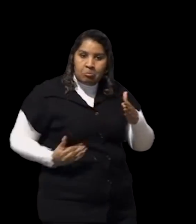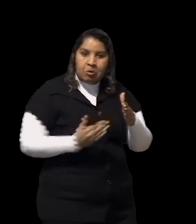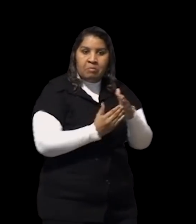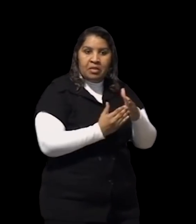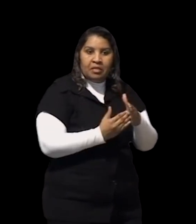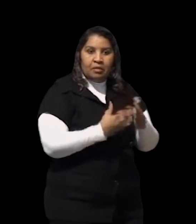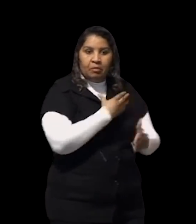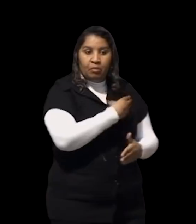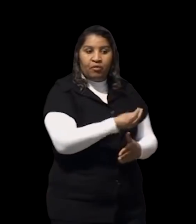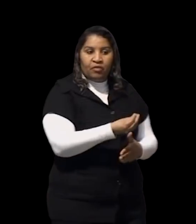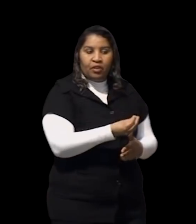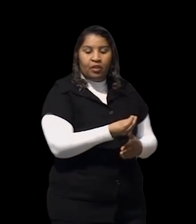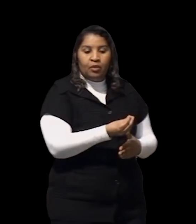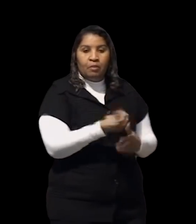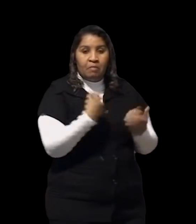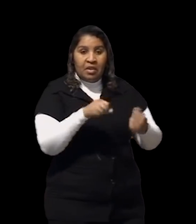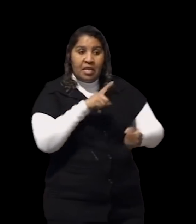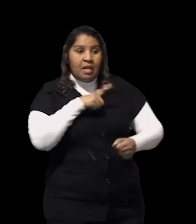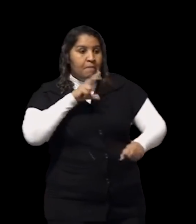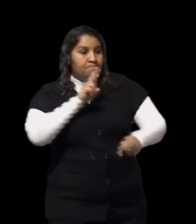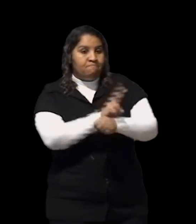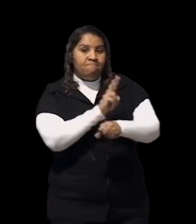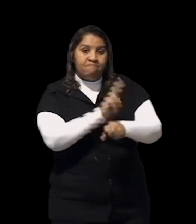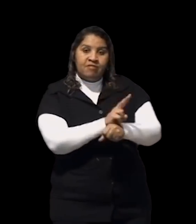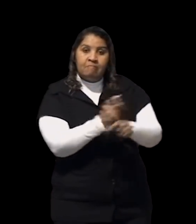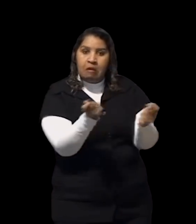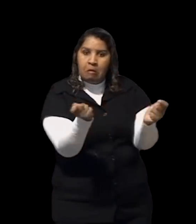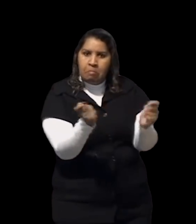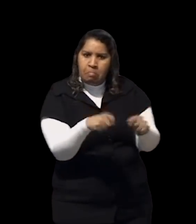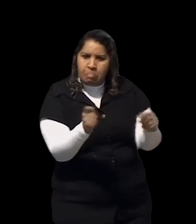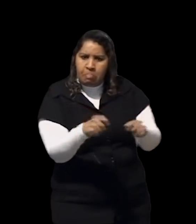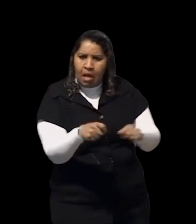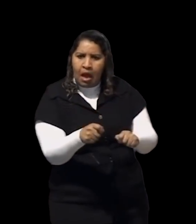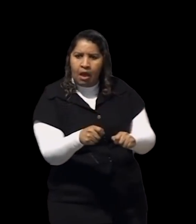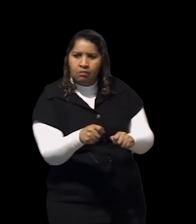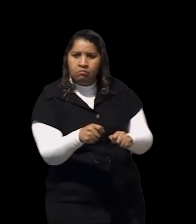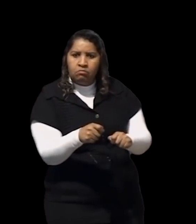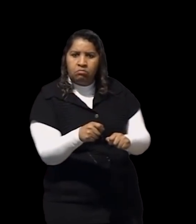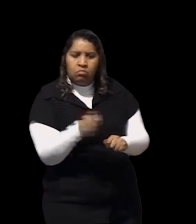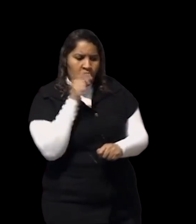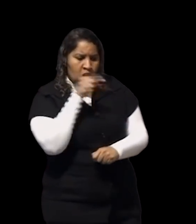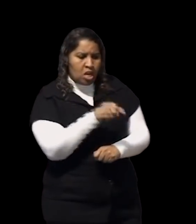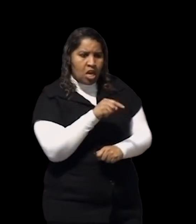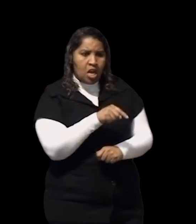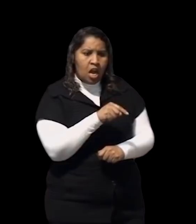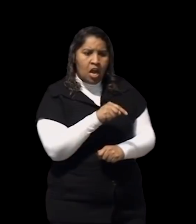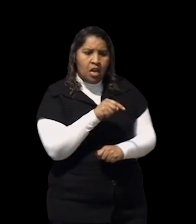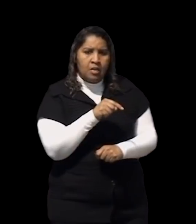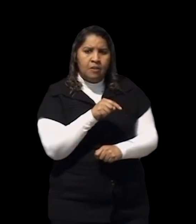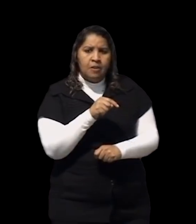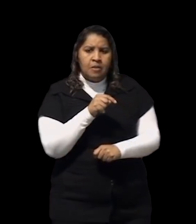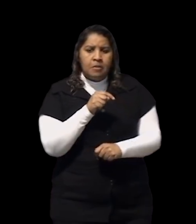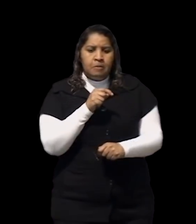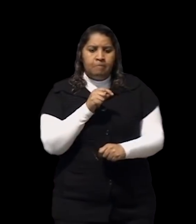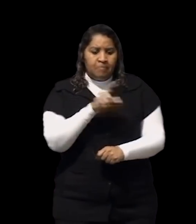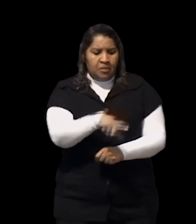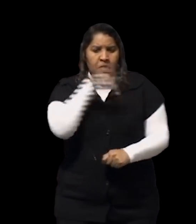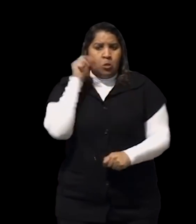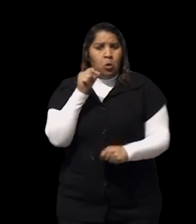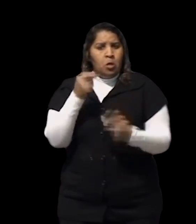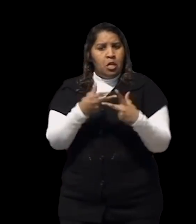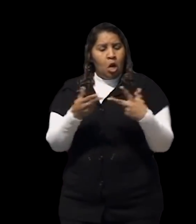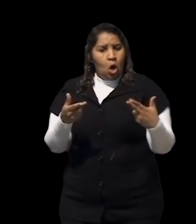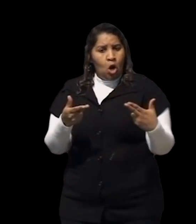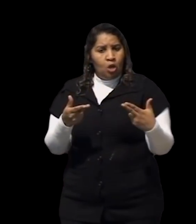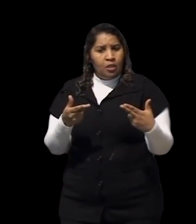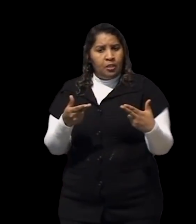uma proteção capaz de impedir que ele tome decisões que burlem que querem